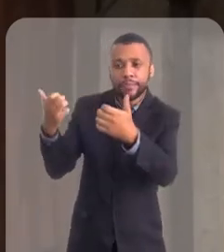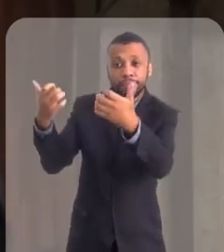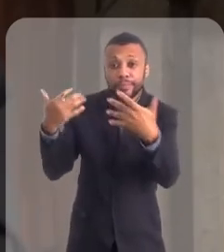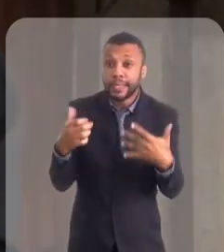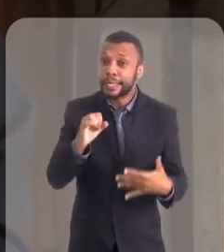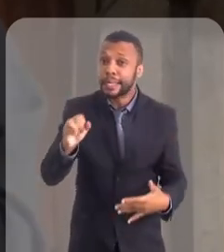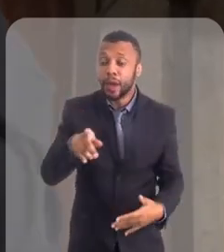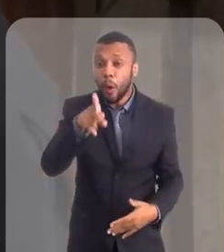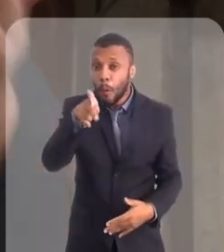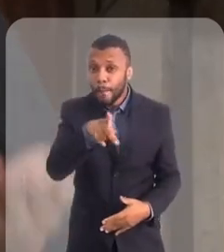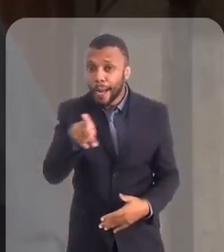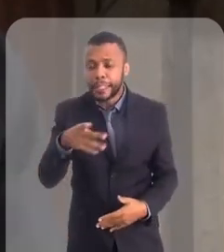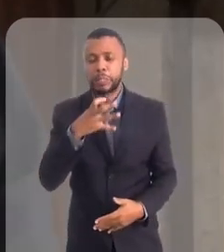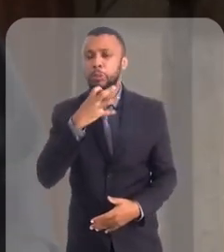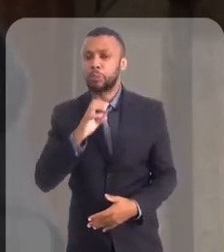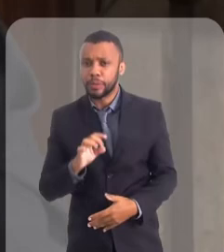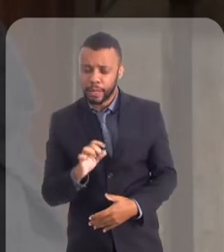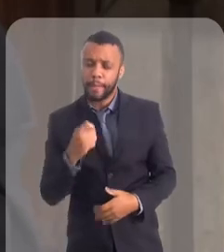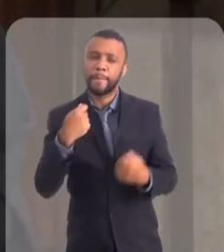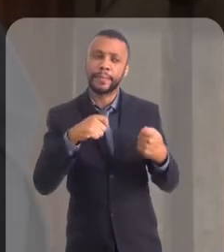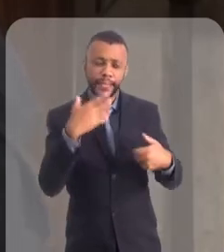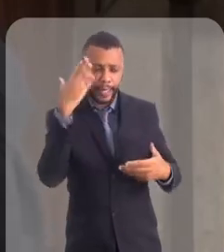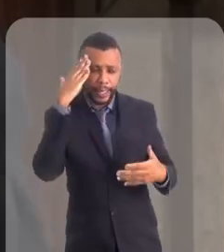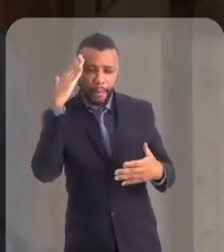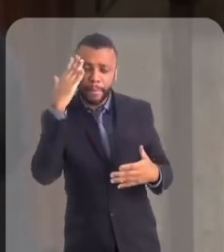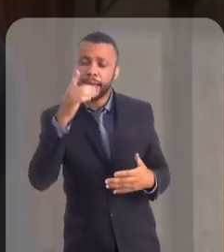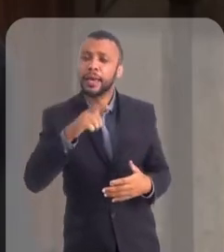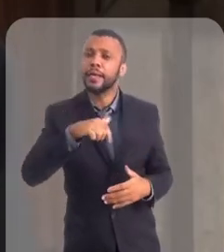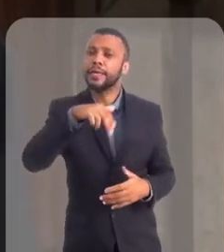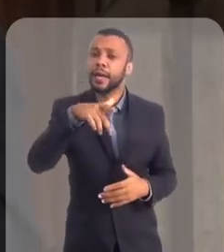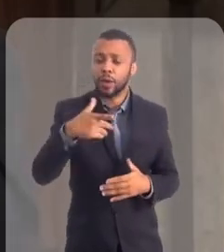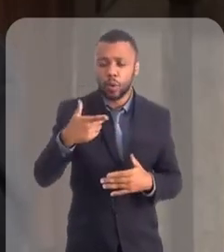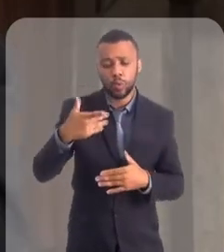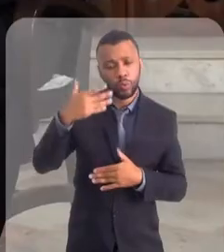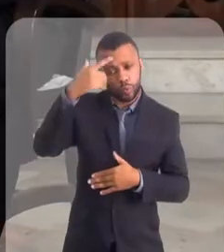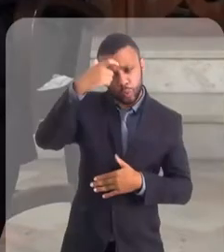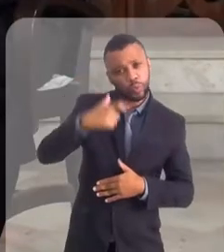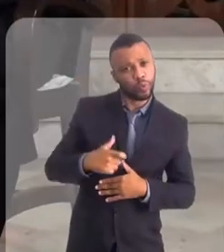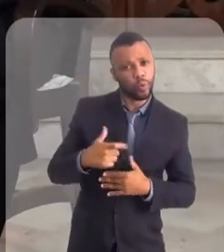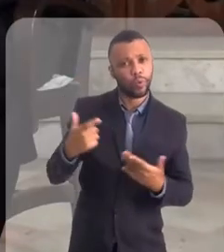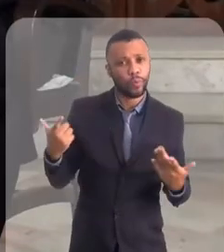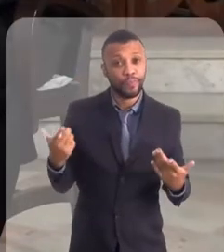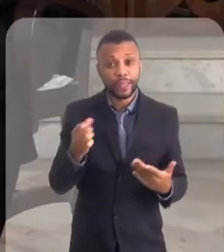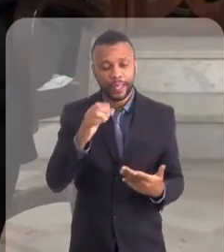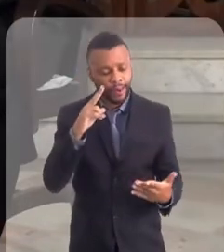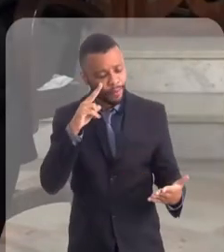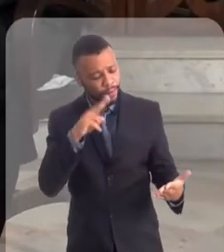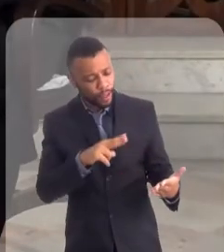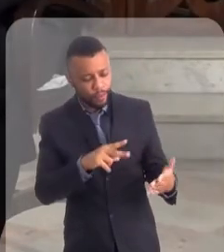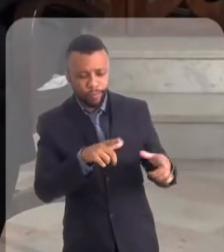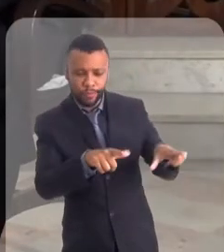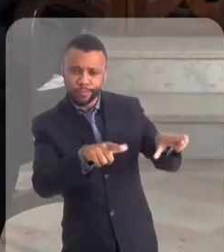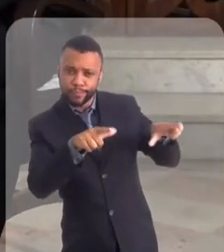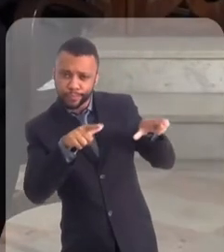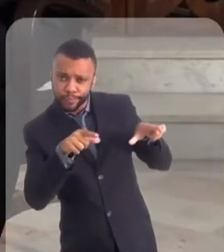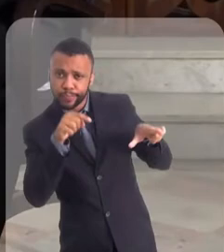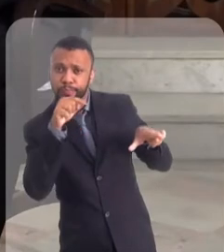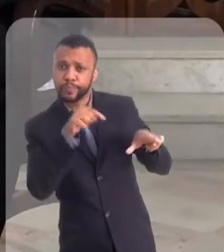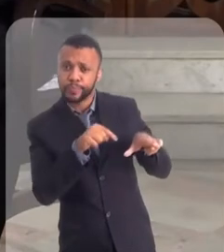minhas credenciais. Se o padre não me conhece, ele vai querer saber quem eu sou. Mas ele vendo que é uma credencial da Igreja